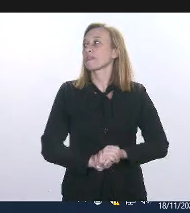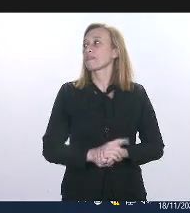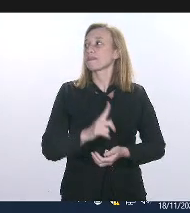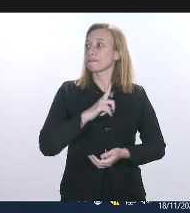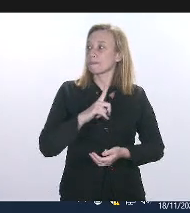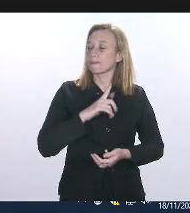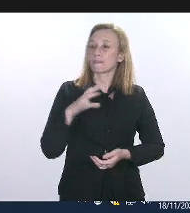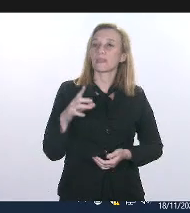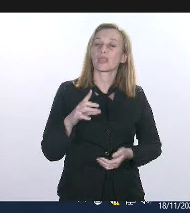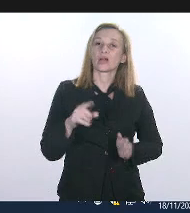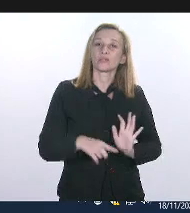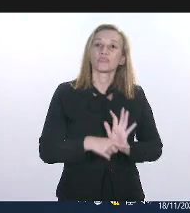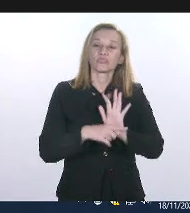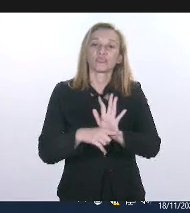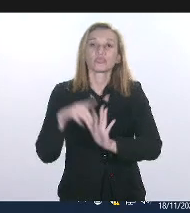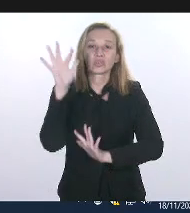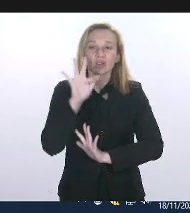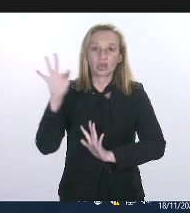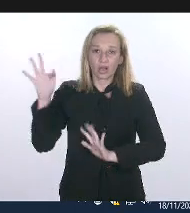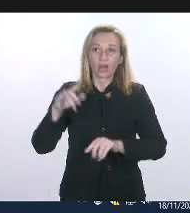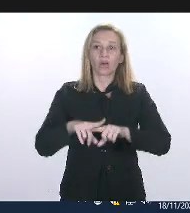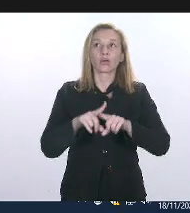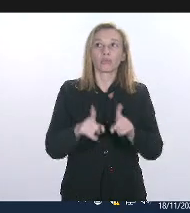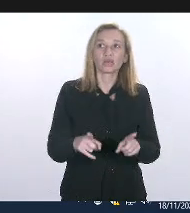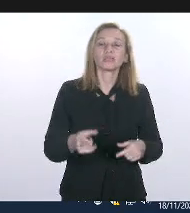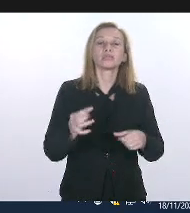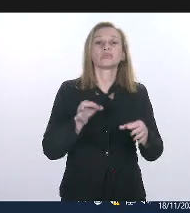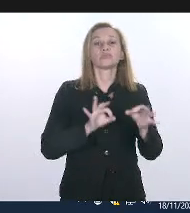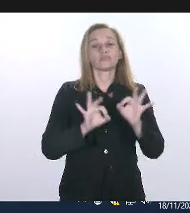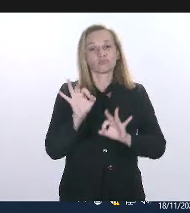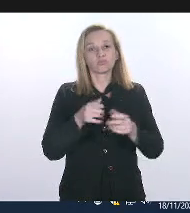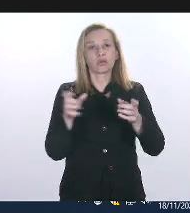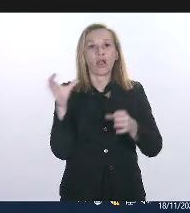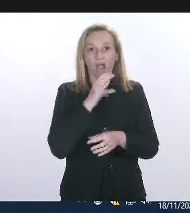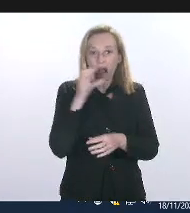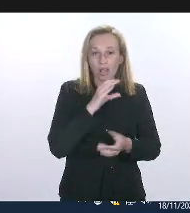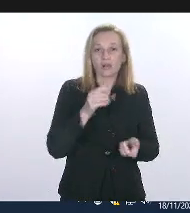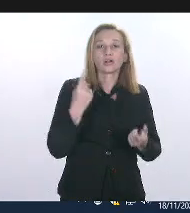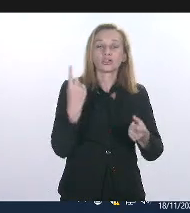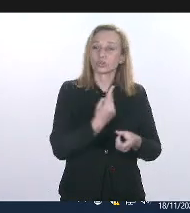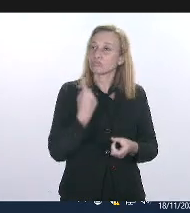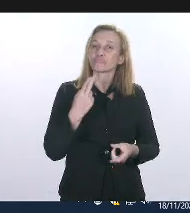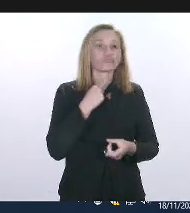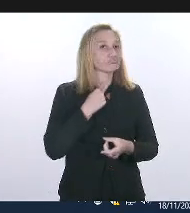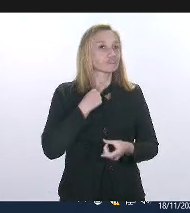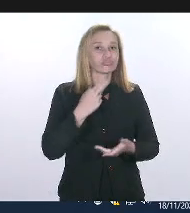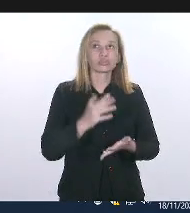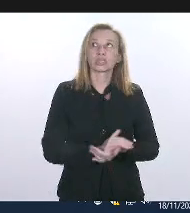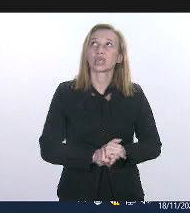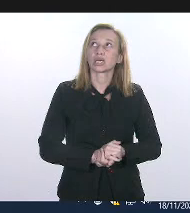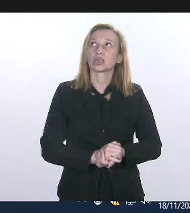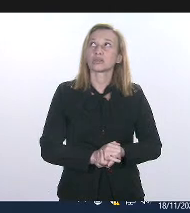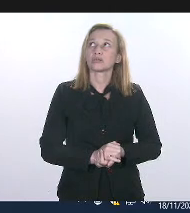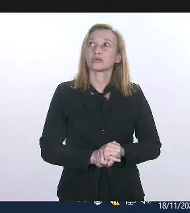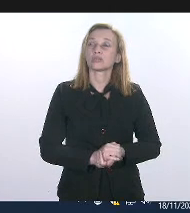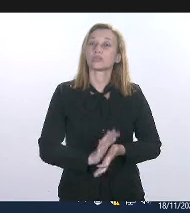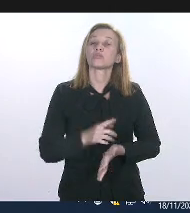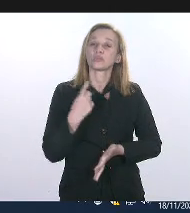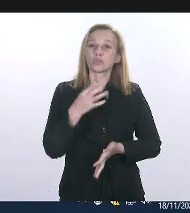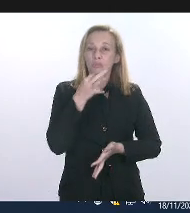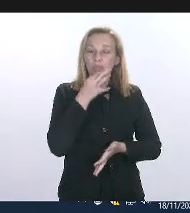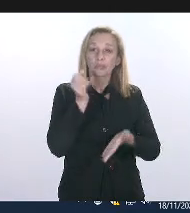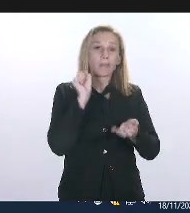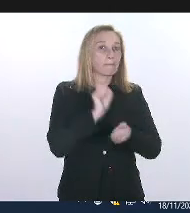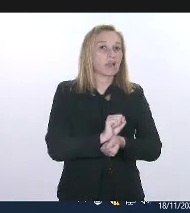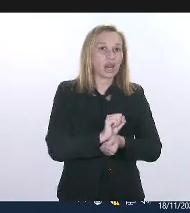socorro federal que ajudou nesse sentido, mas isso precisa ser tratado de maneira urgente, porque nós não poderemos nos dar ao luxo, na nossa opinião, de